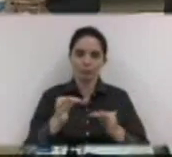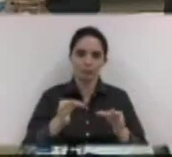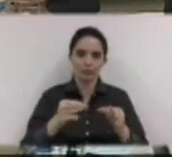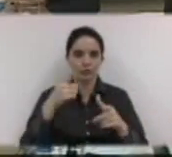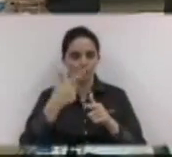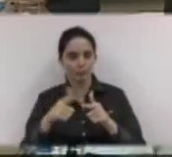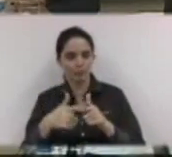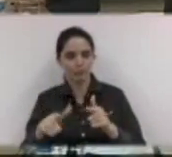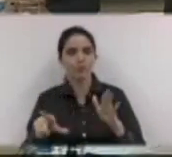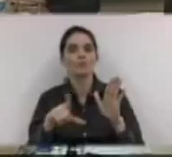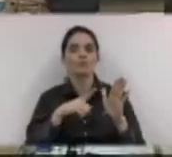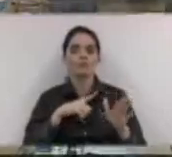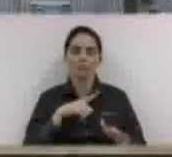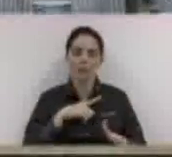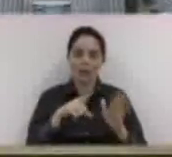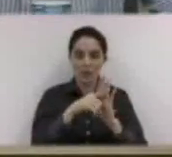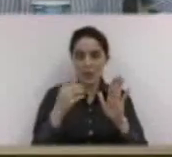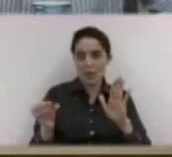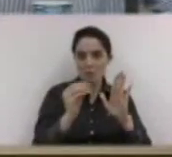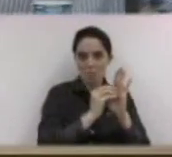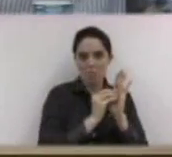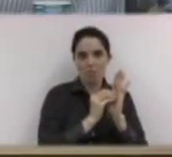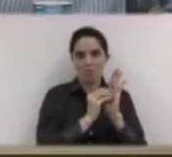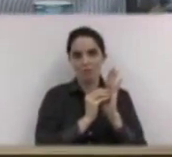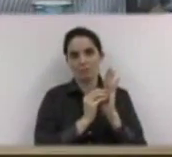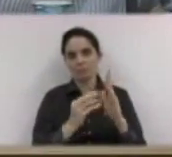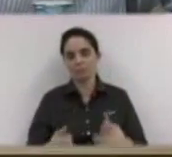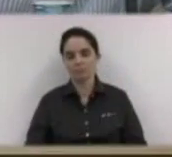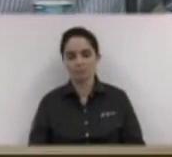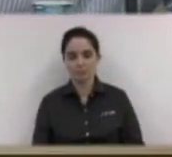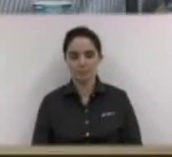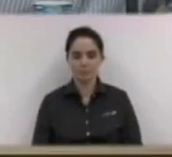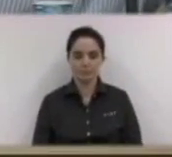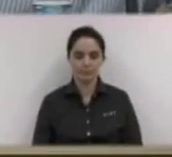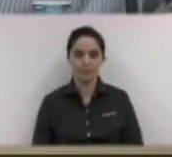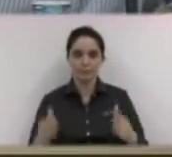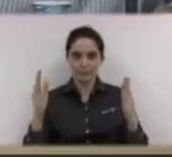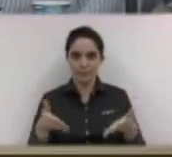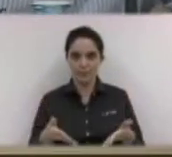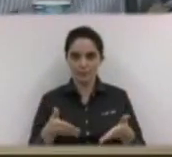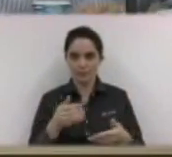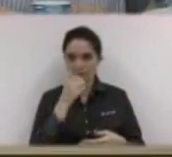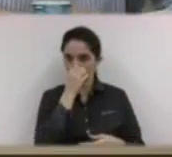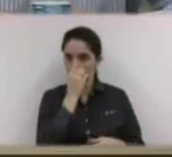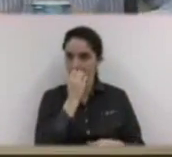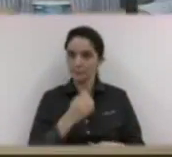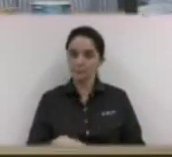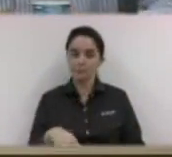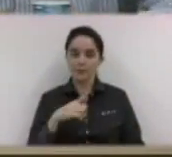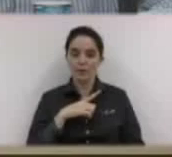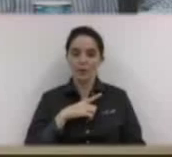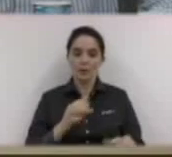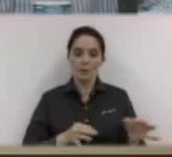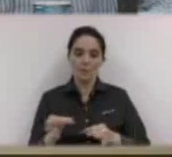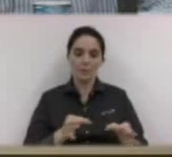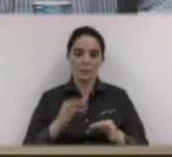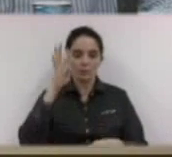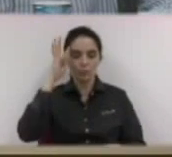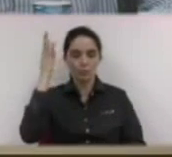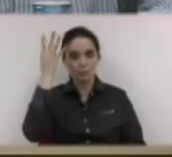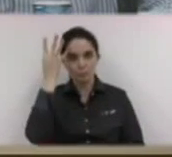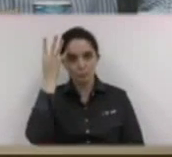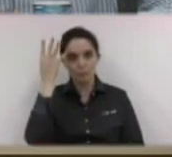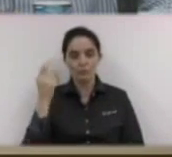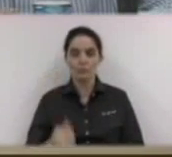por apresentação de emendas. Agora, nós temos um projeto de resolução